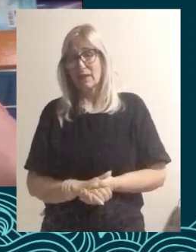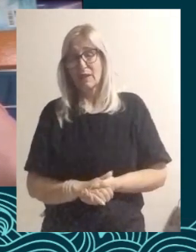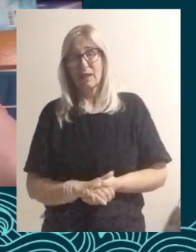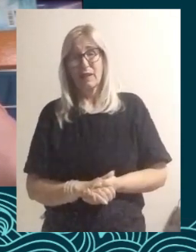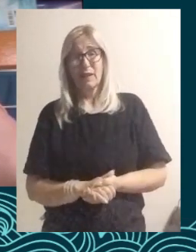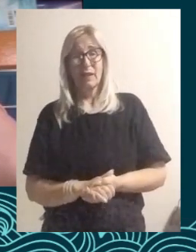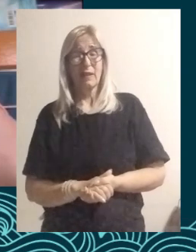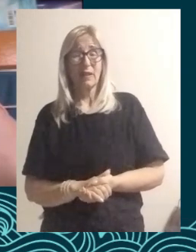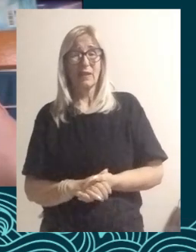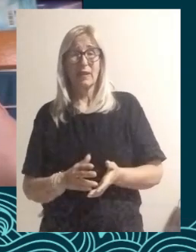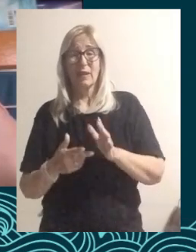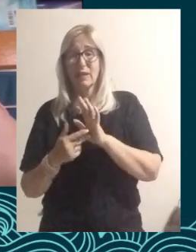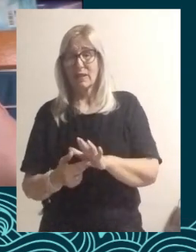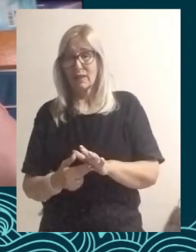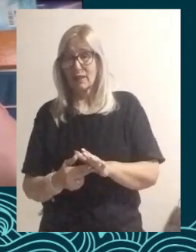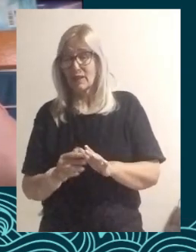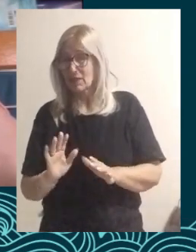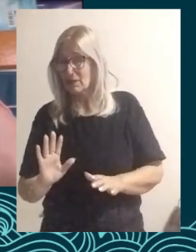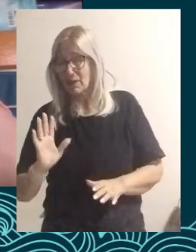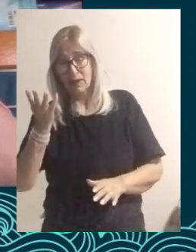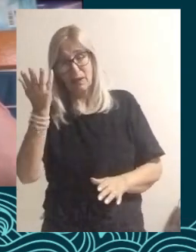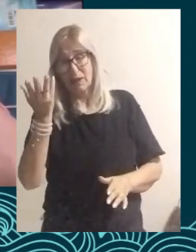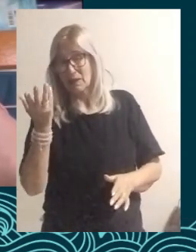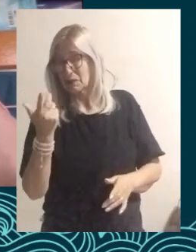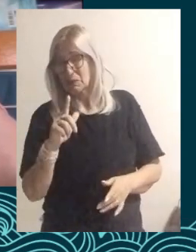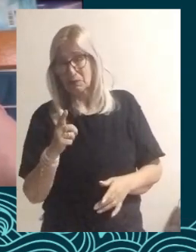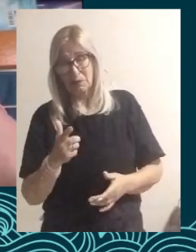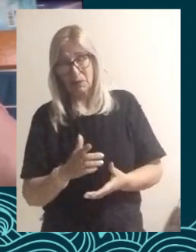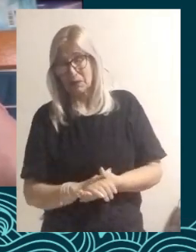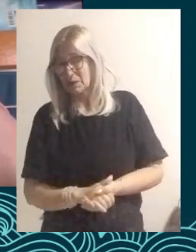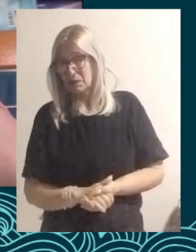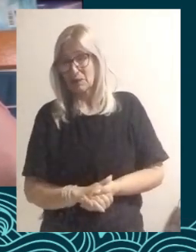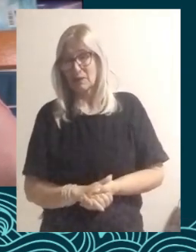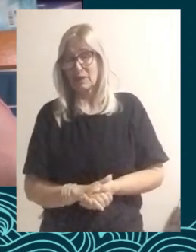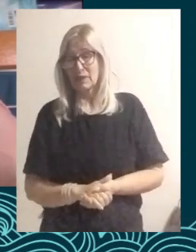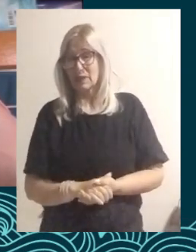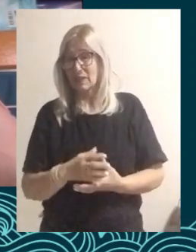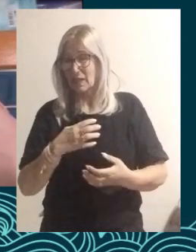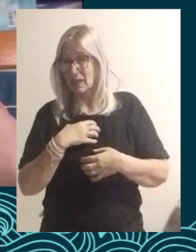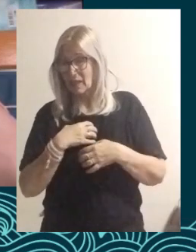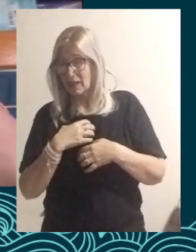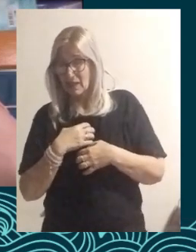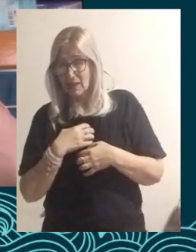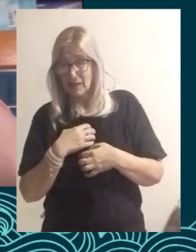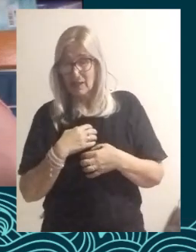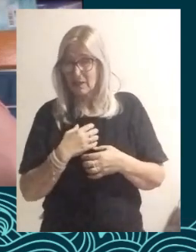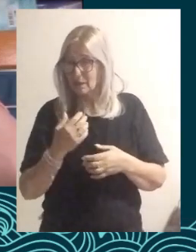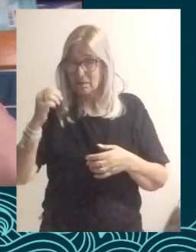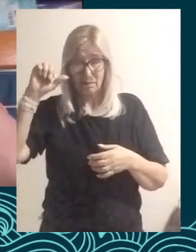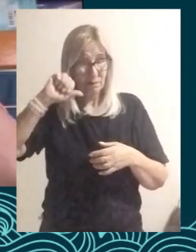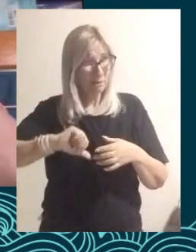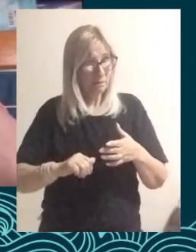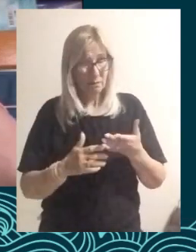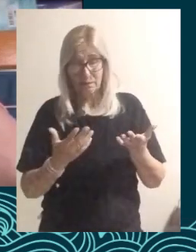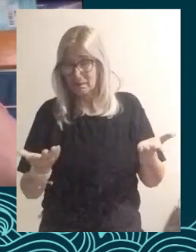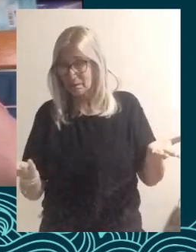que eu quis. Às vezes é um plano que eu tinha que não vai mais acontecer. Às vezes é uma expectativa que eu